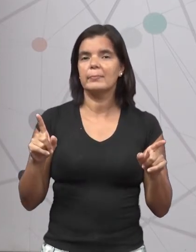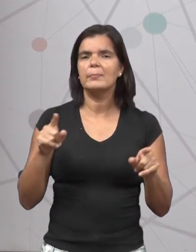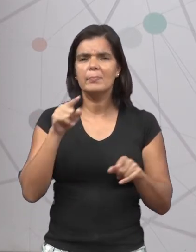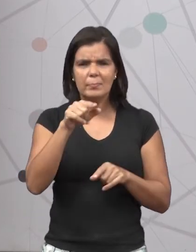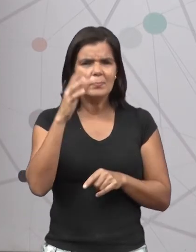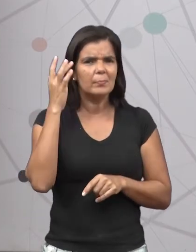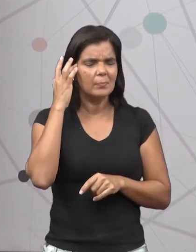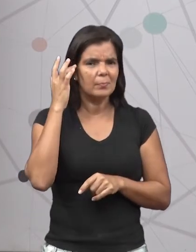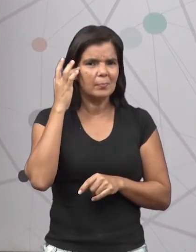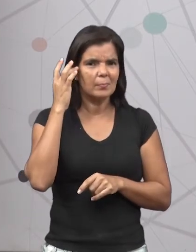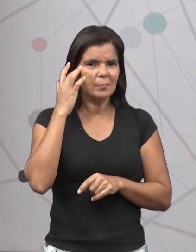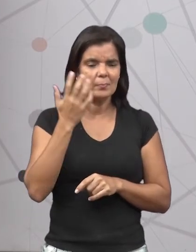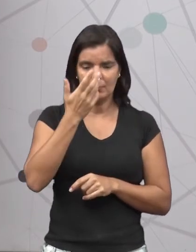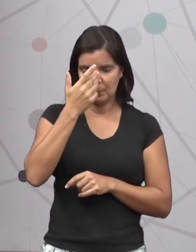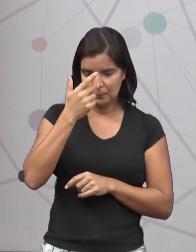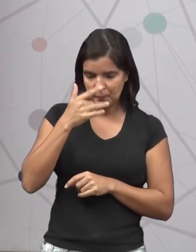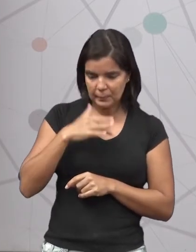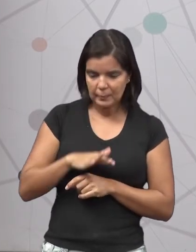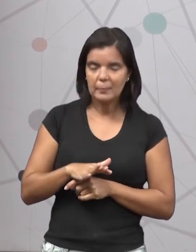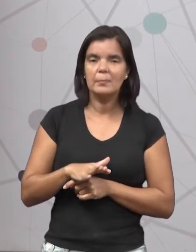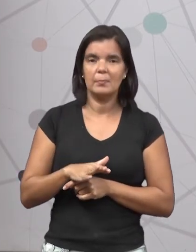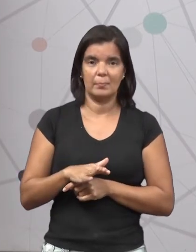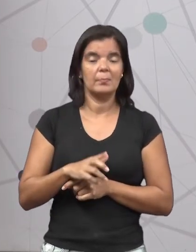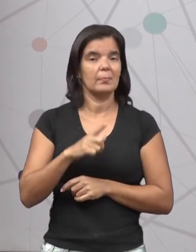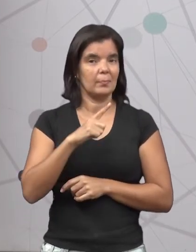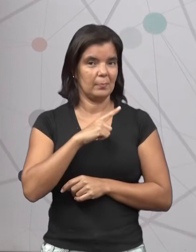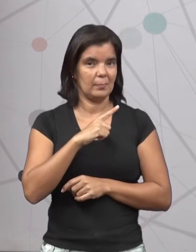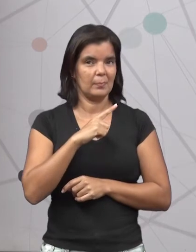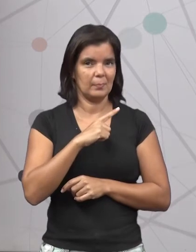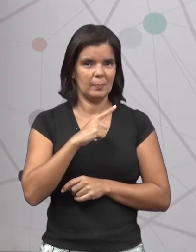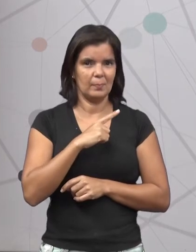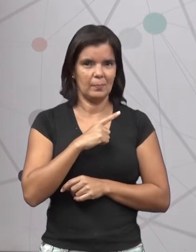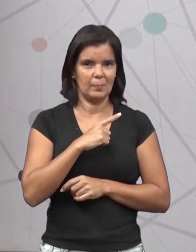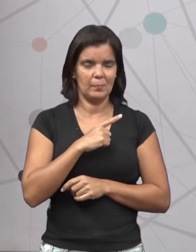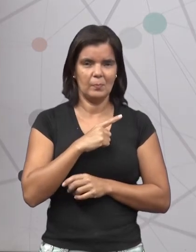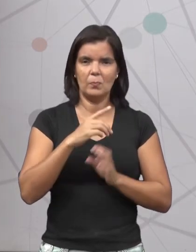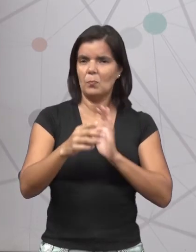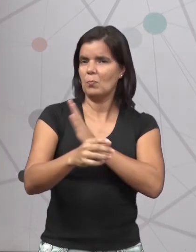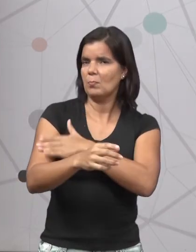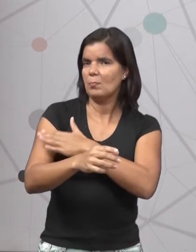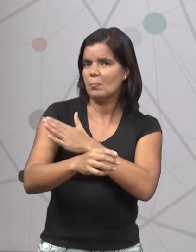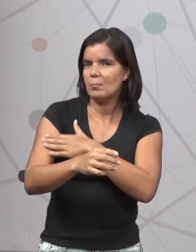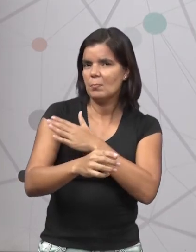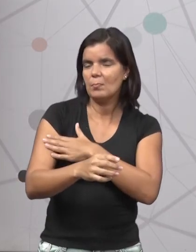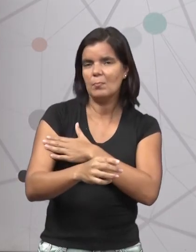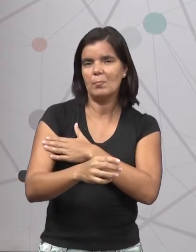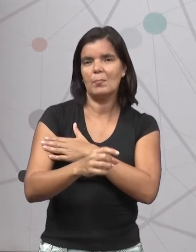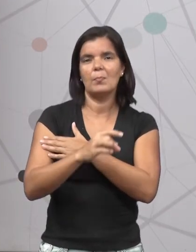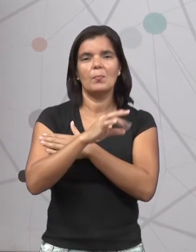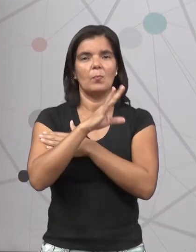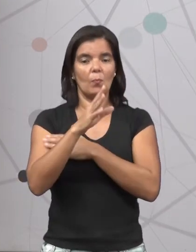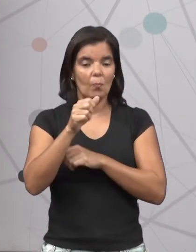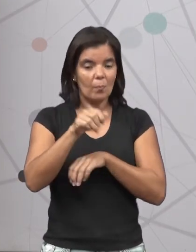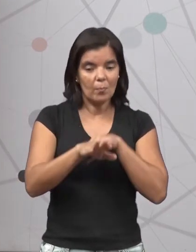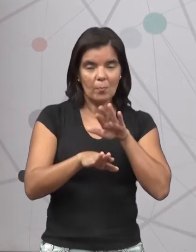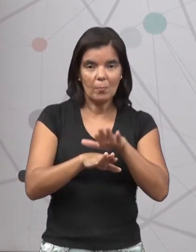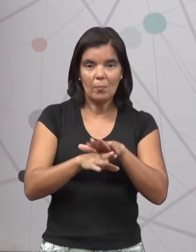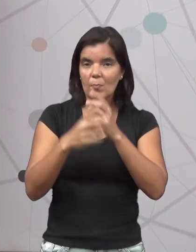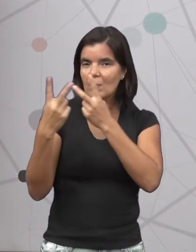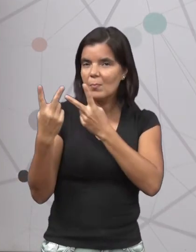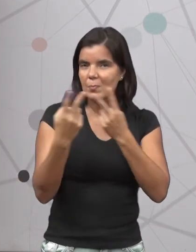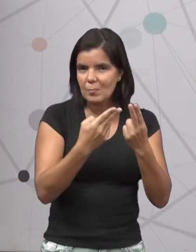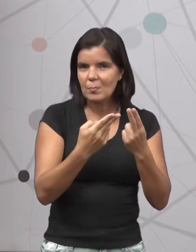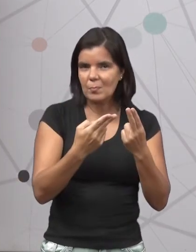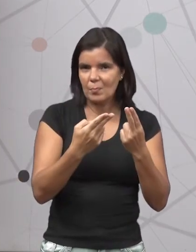Você acha que uma criança, ela tem o seu braço ou o seu passo do